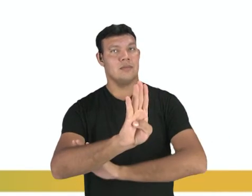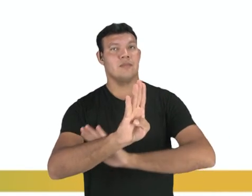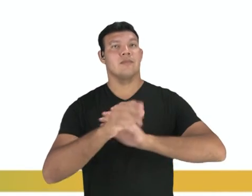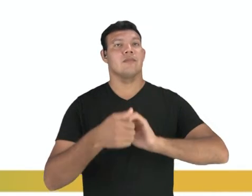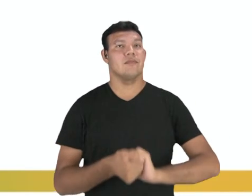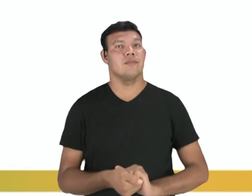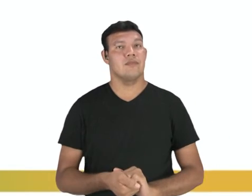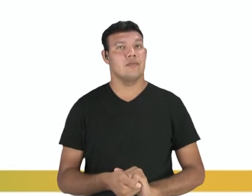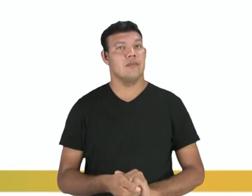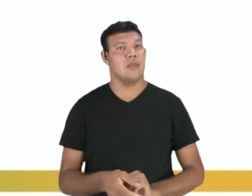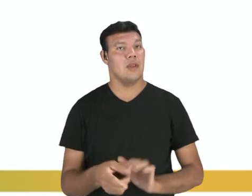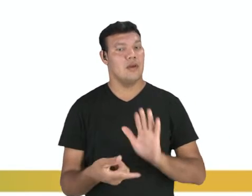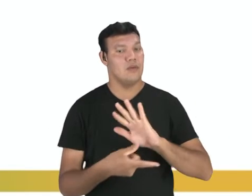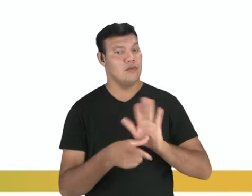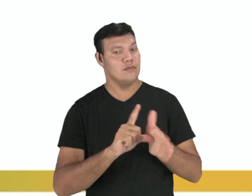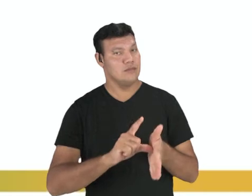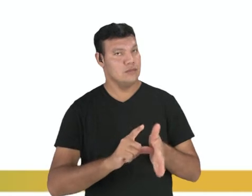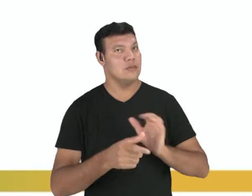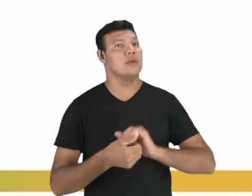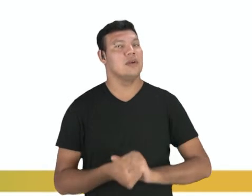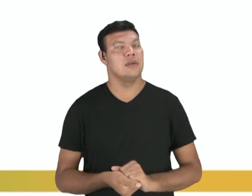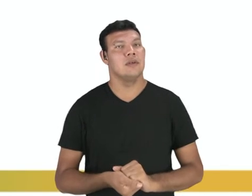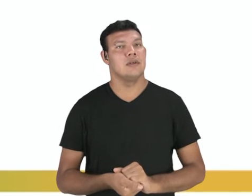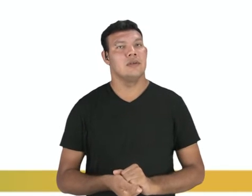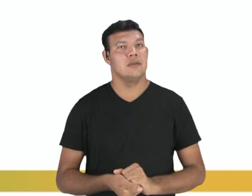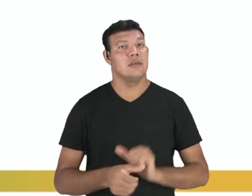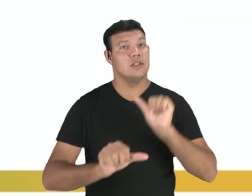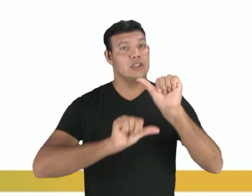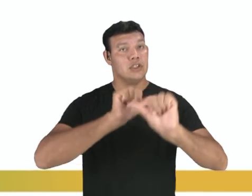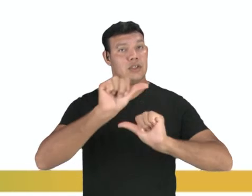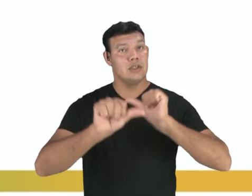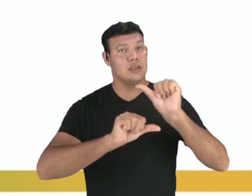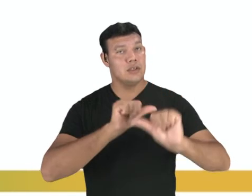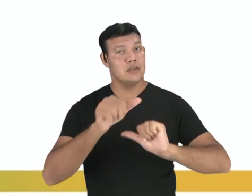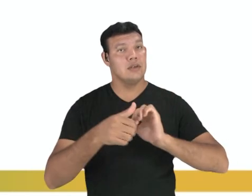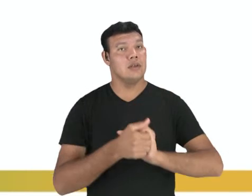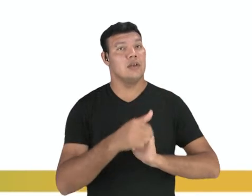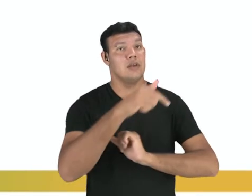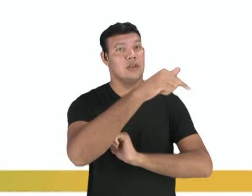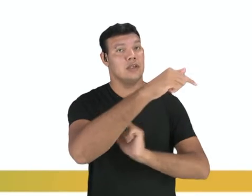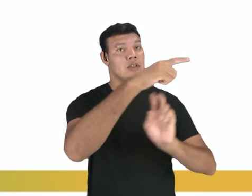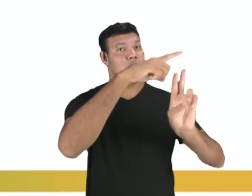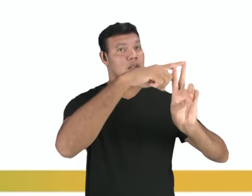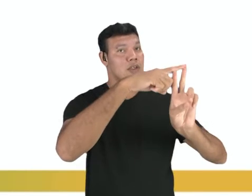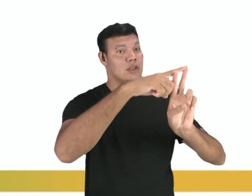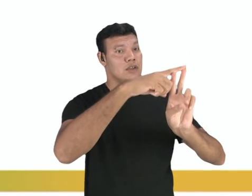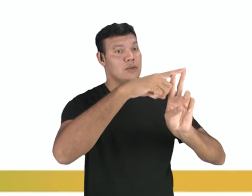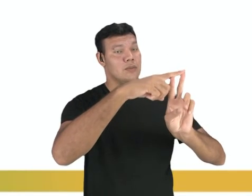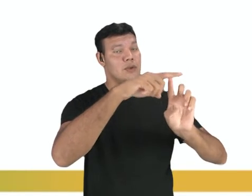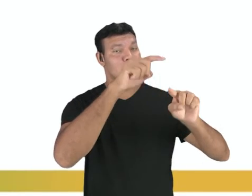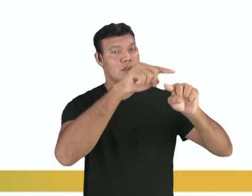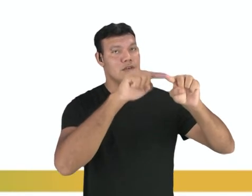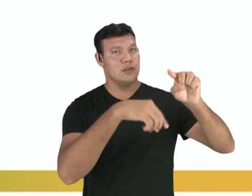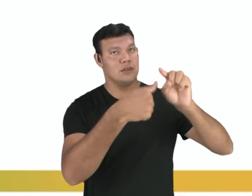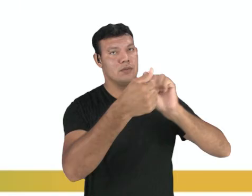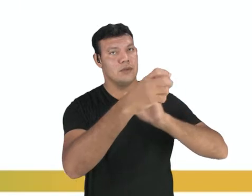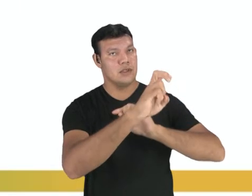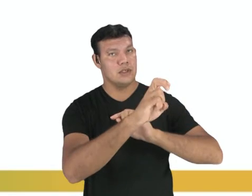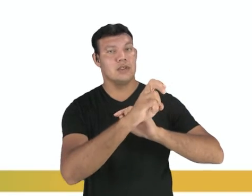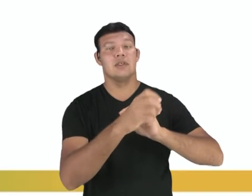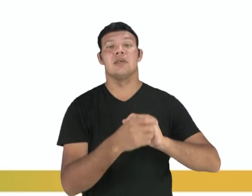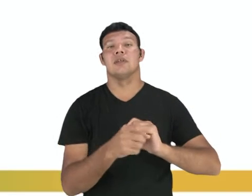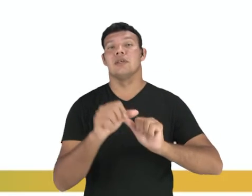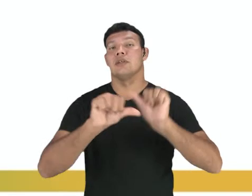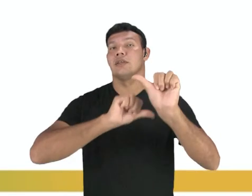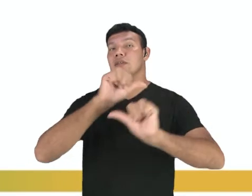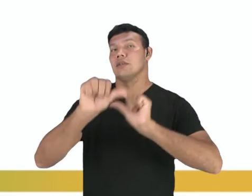em volta lá questão Transformers 7 P sobre 15 radianos em graus